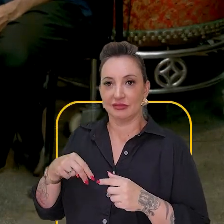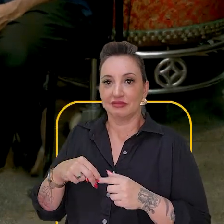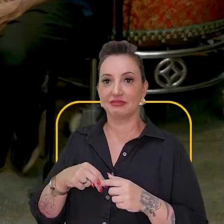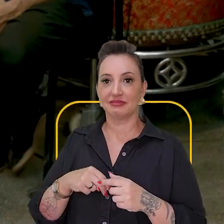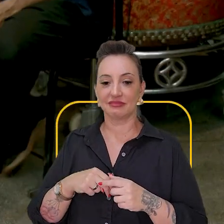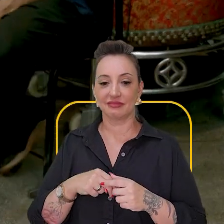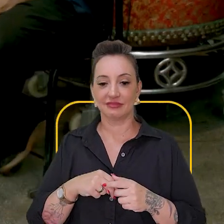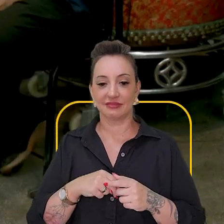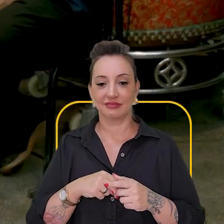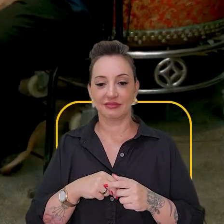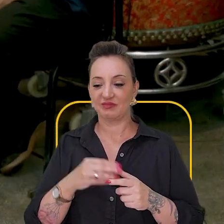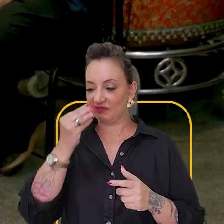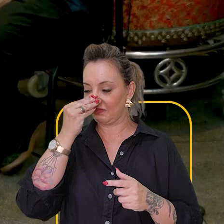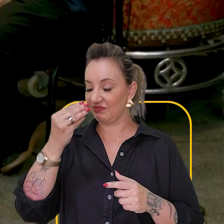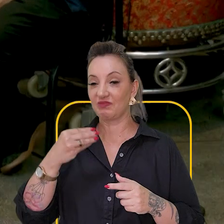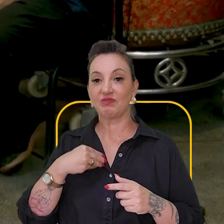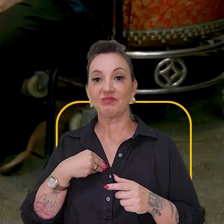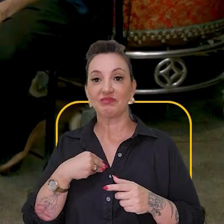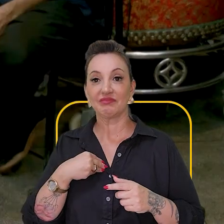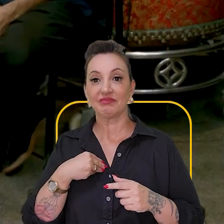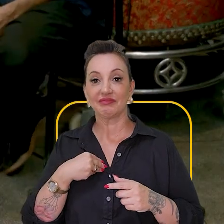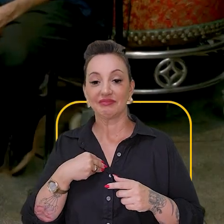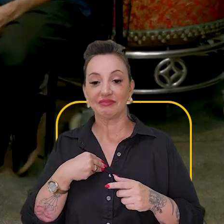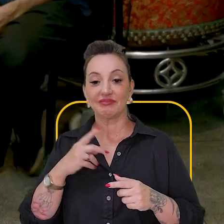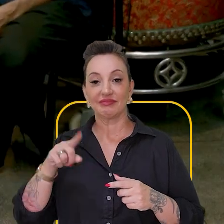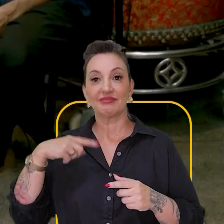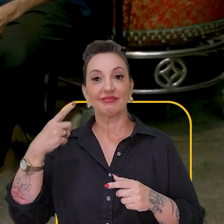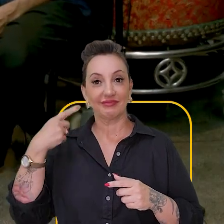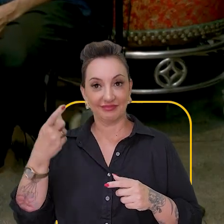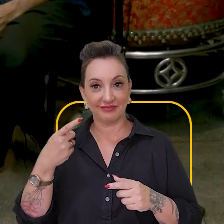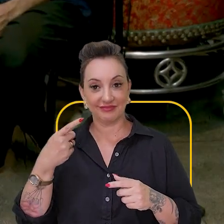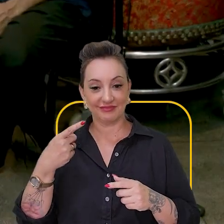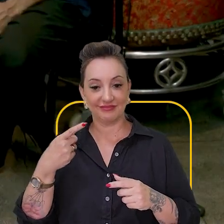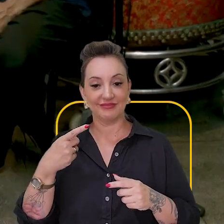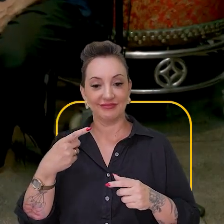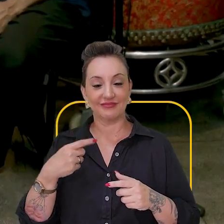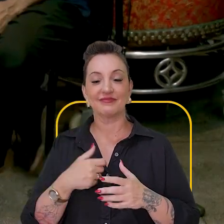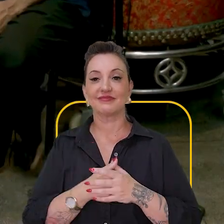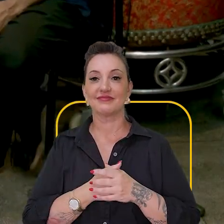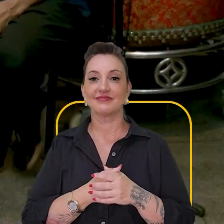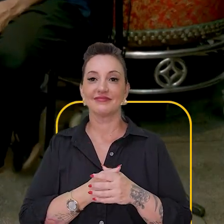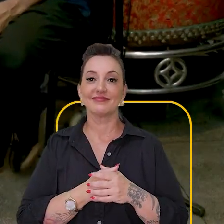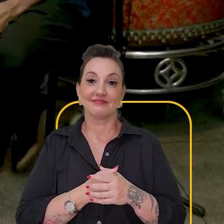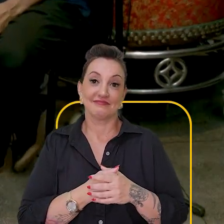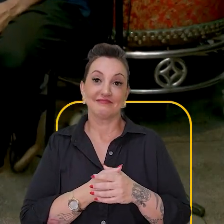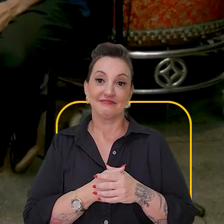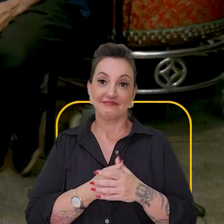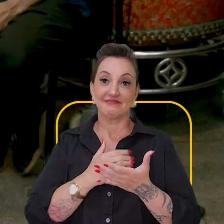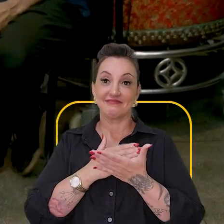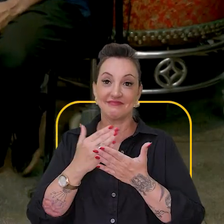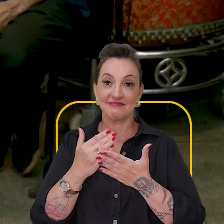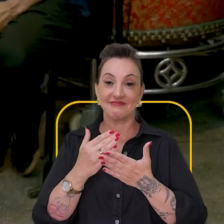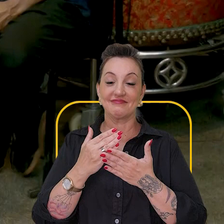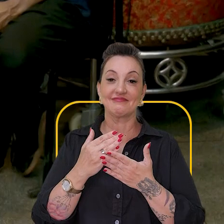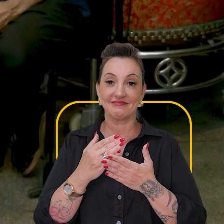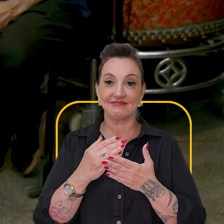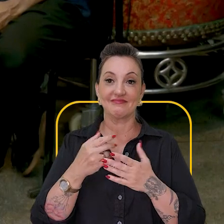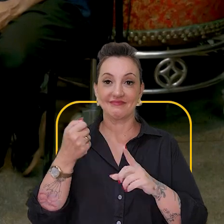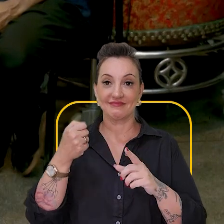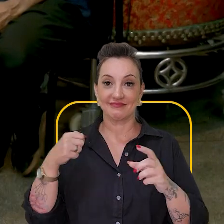assim assim menos presou depois vamos chegar você vê como a lei do Carmo é aí começaram as